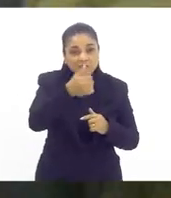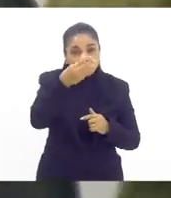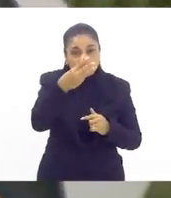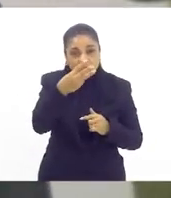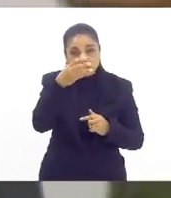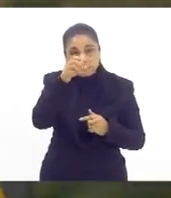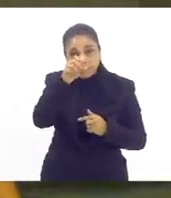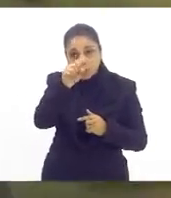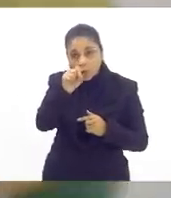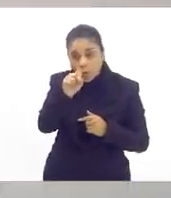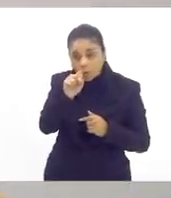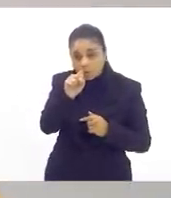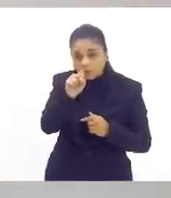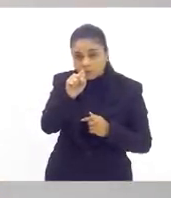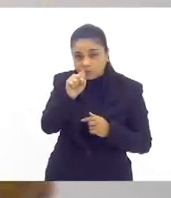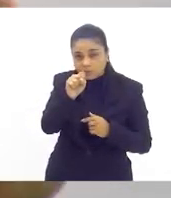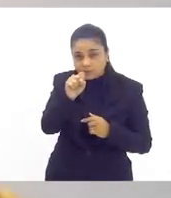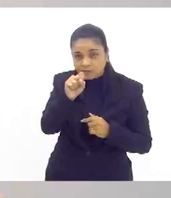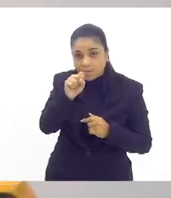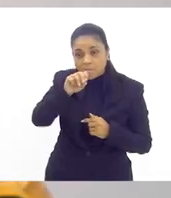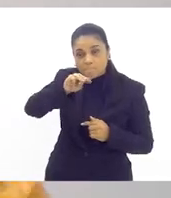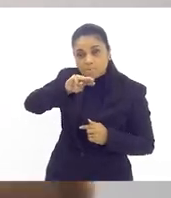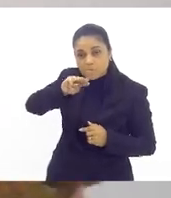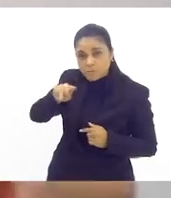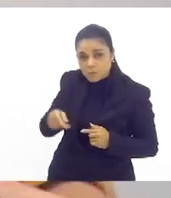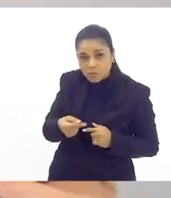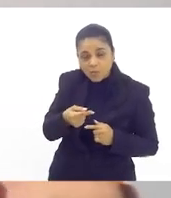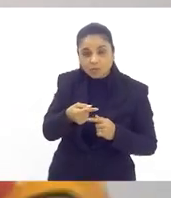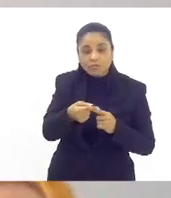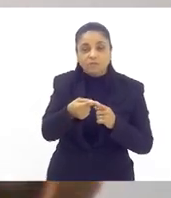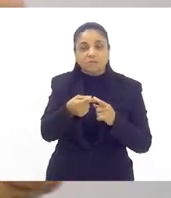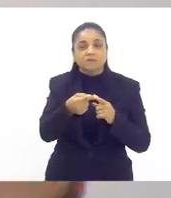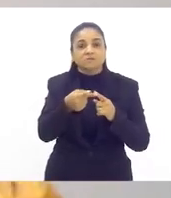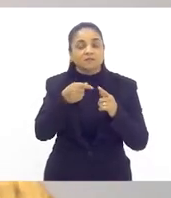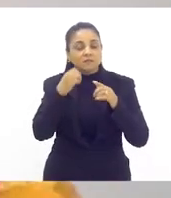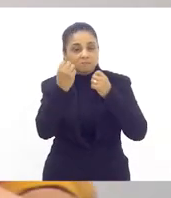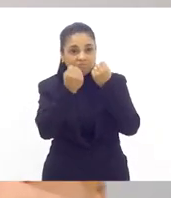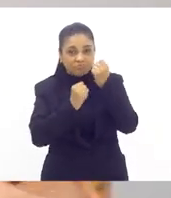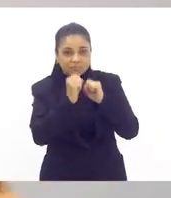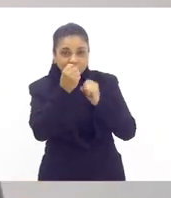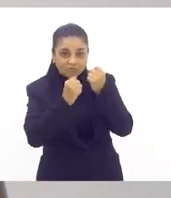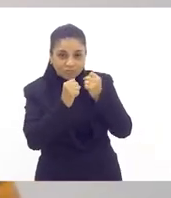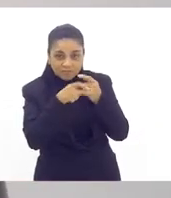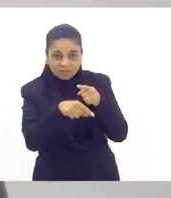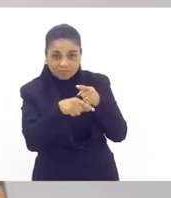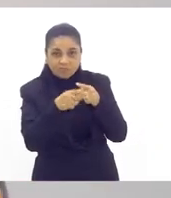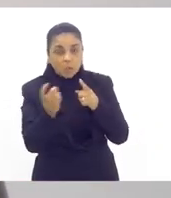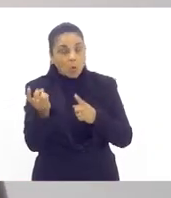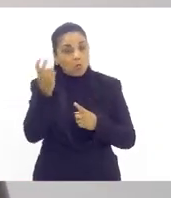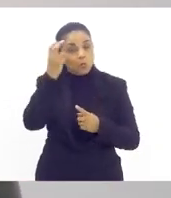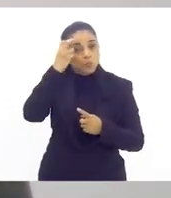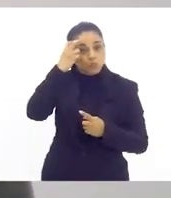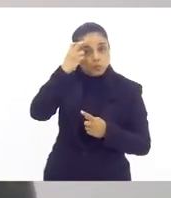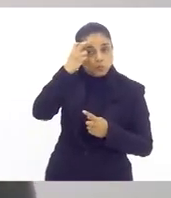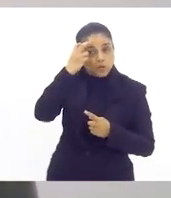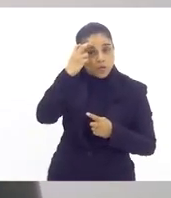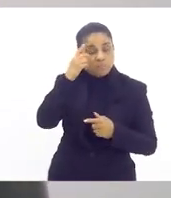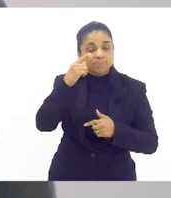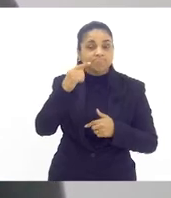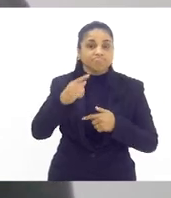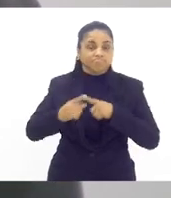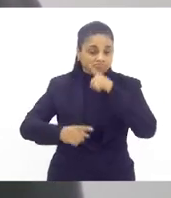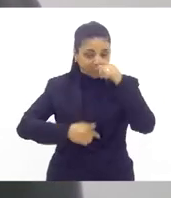milhões de fomento que nós vamos fazer as indústrias criativas no estado do Rio de Janeiro da cultura daqueles que fazem a cultura